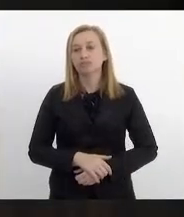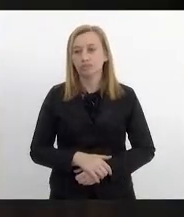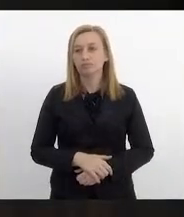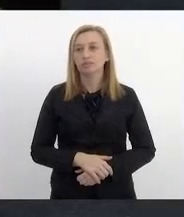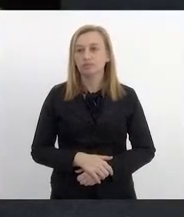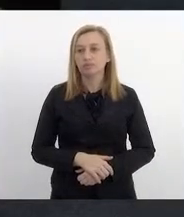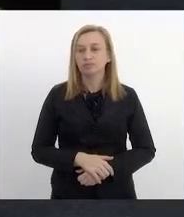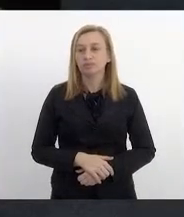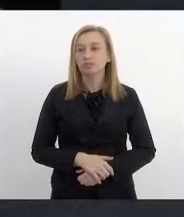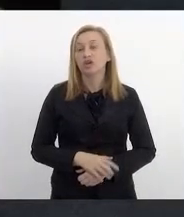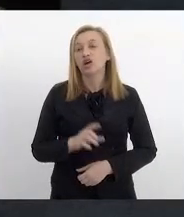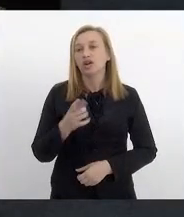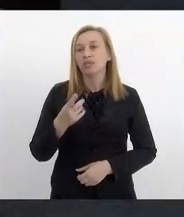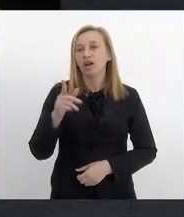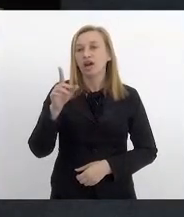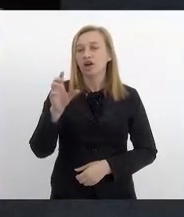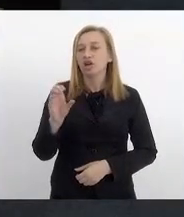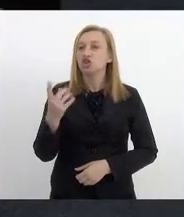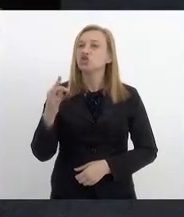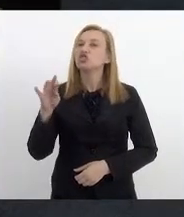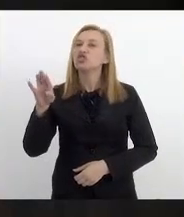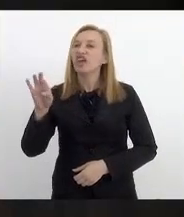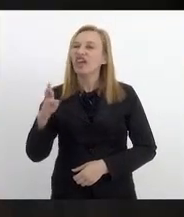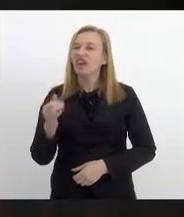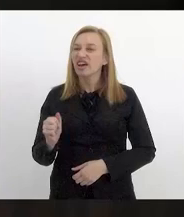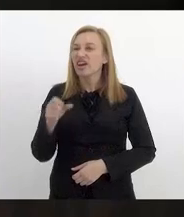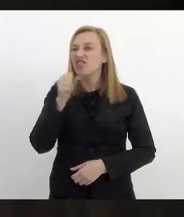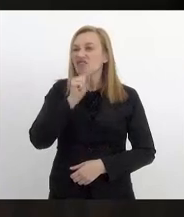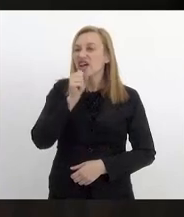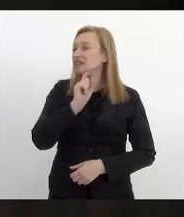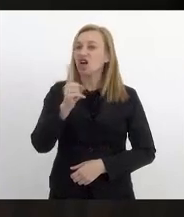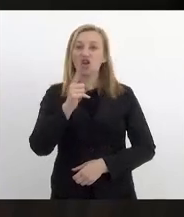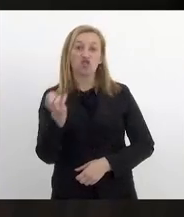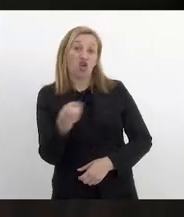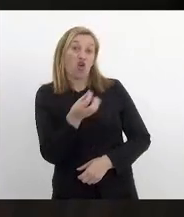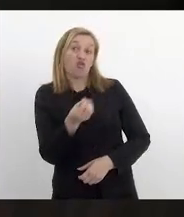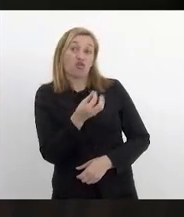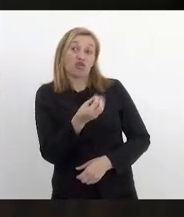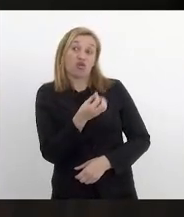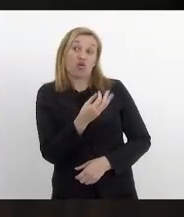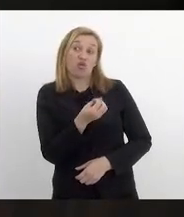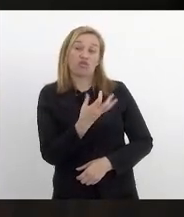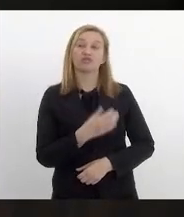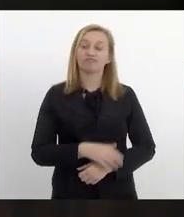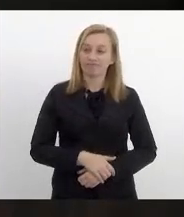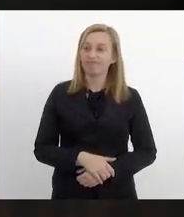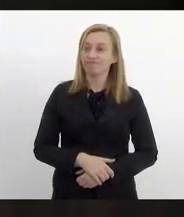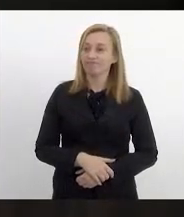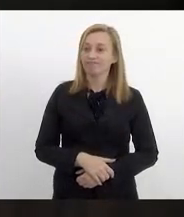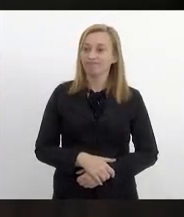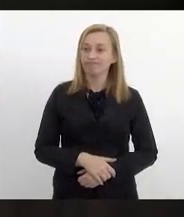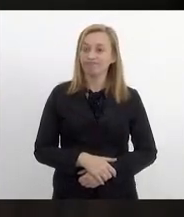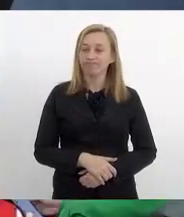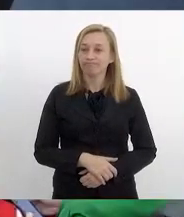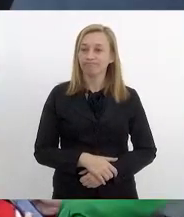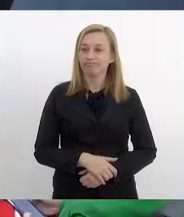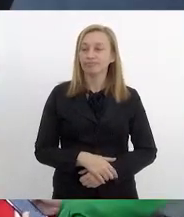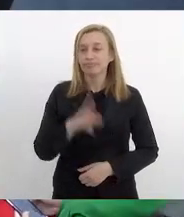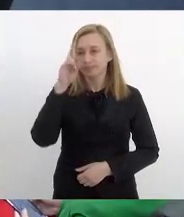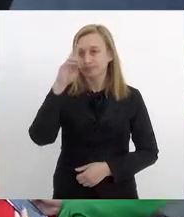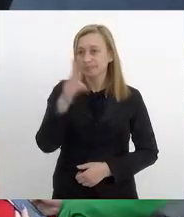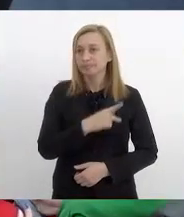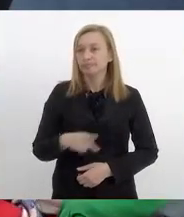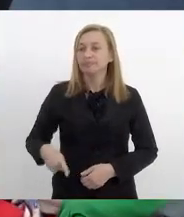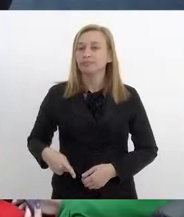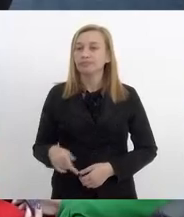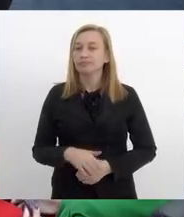campo. É que a sua chuteira era meia velha, né? Não, não, ganhei naquele dia. Estreou. Acho que foi por isso que não deu certo. Senhor presidente,